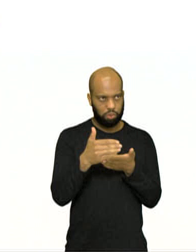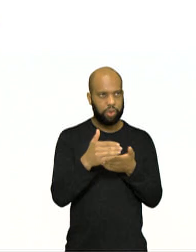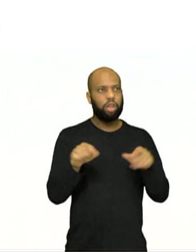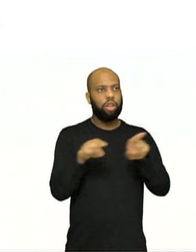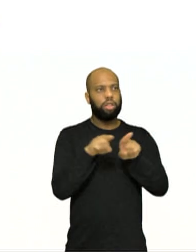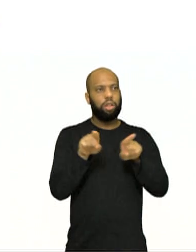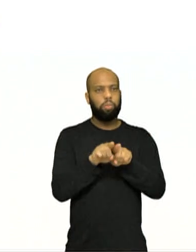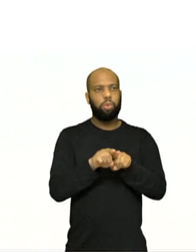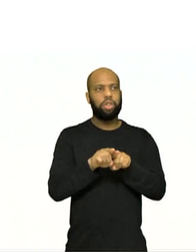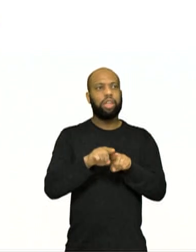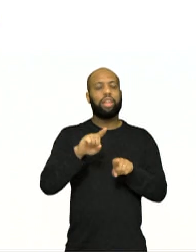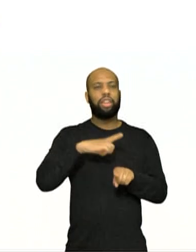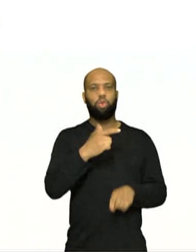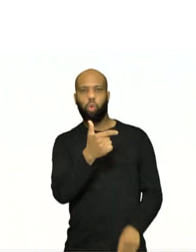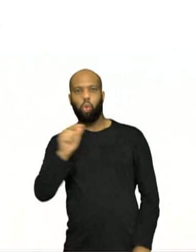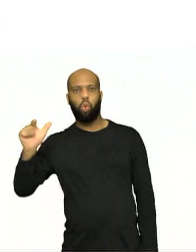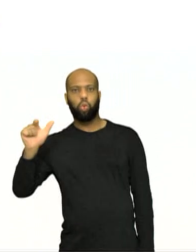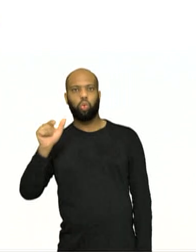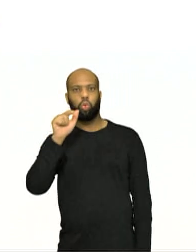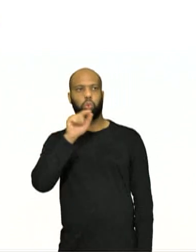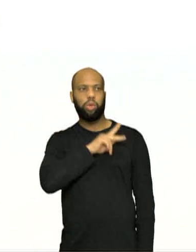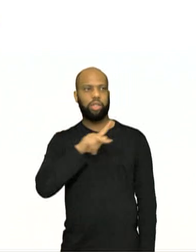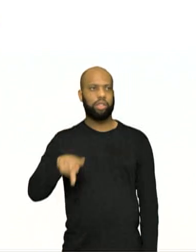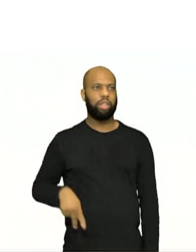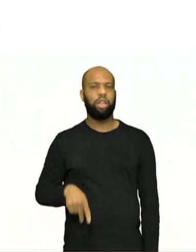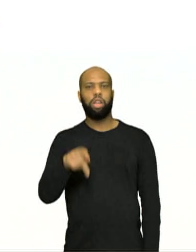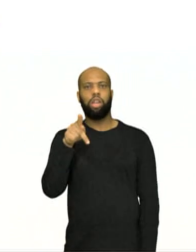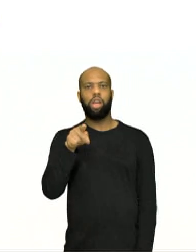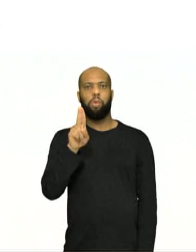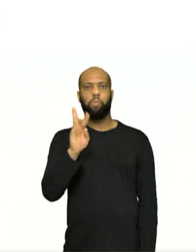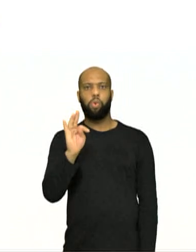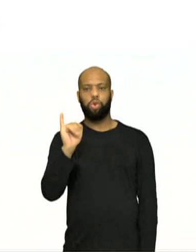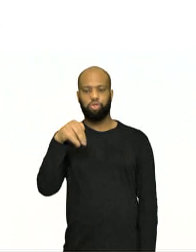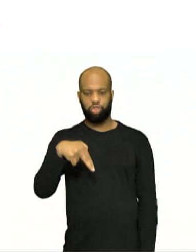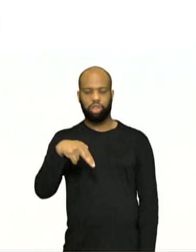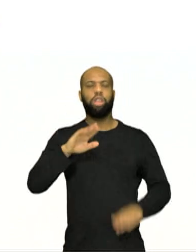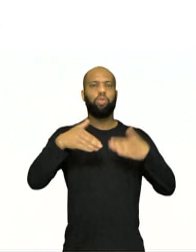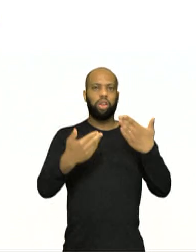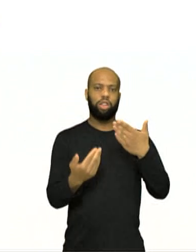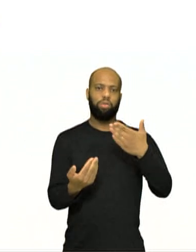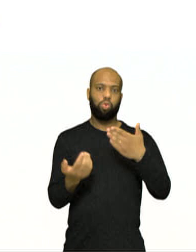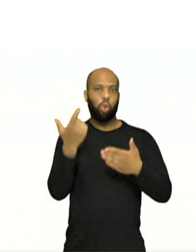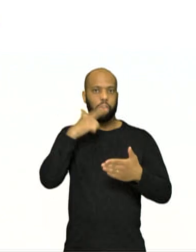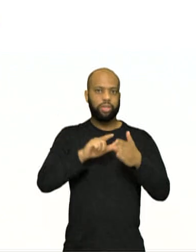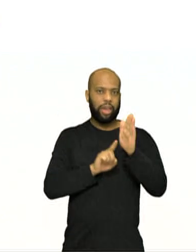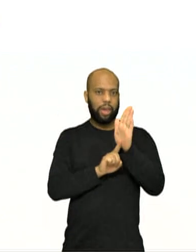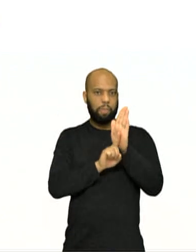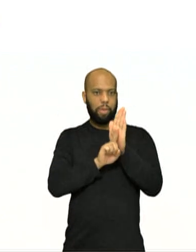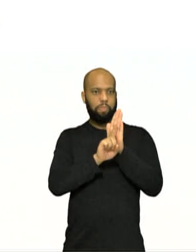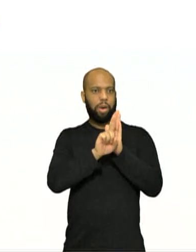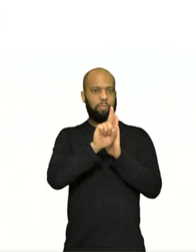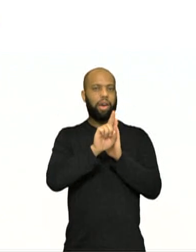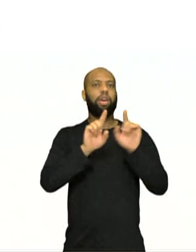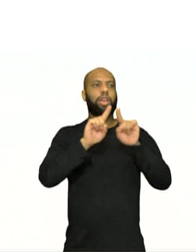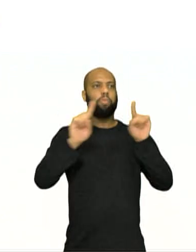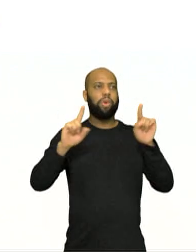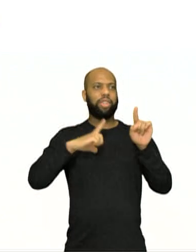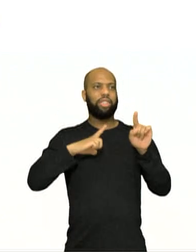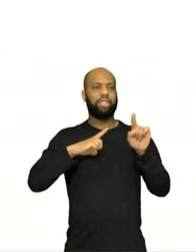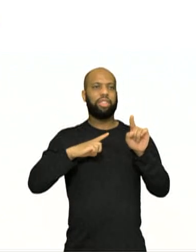com a entrada do Putin, o país volta a ter uma subida econômica e a partir